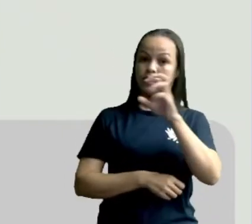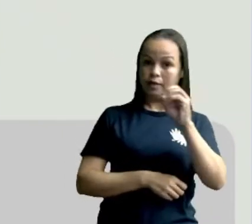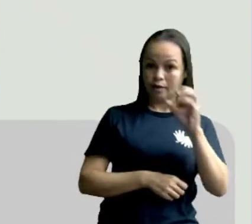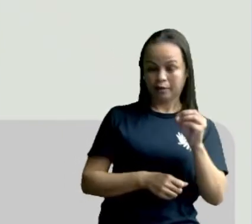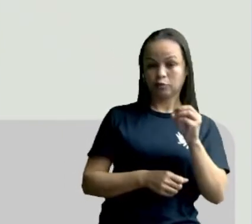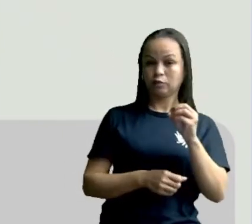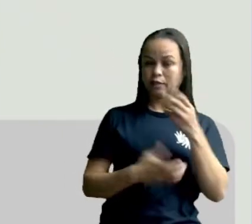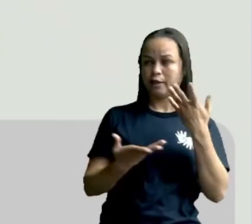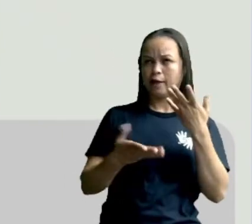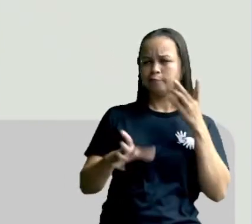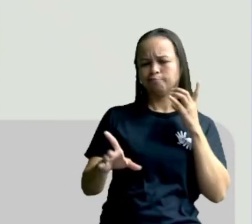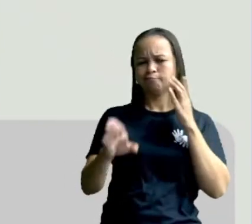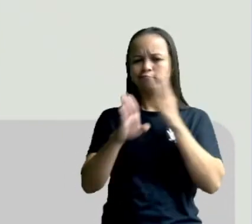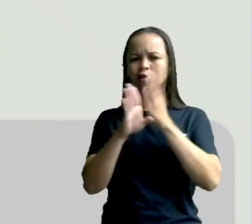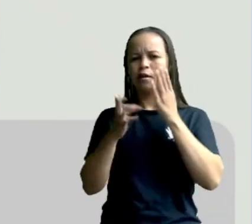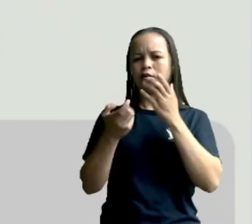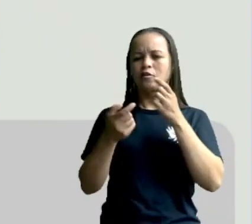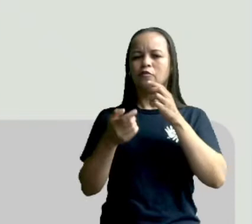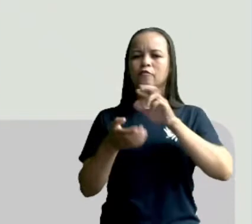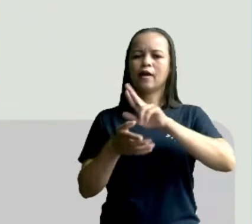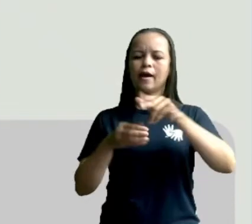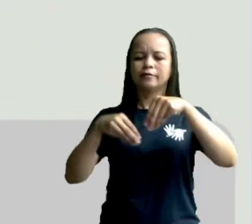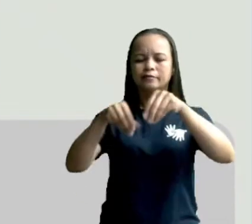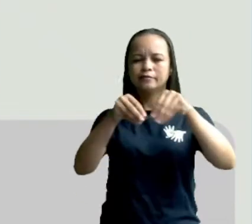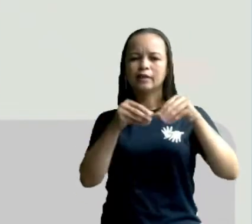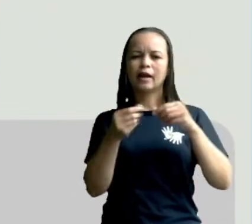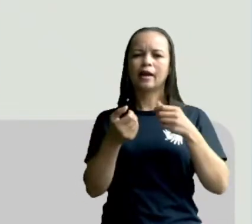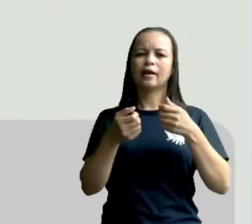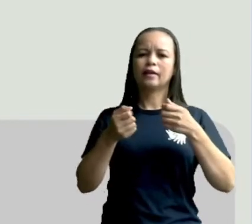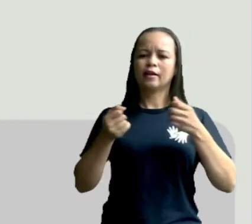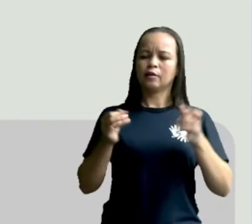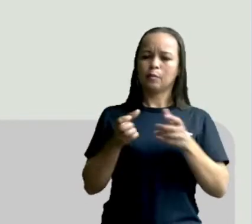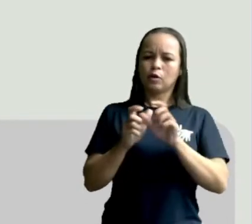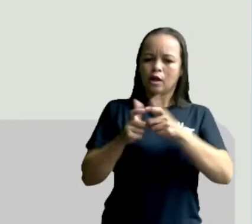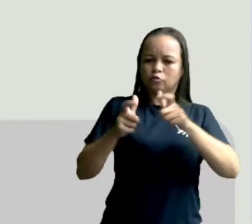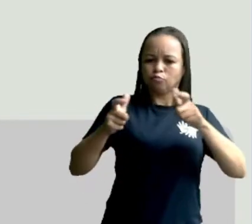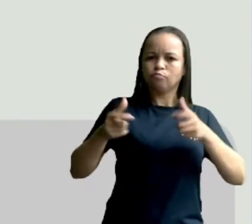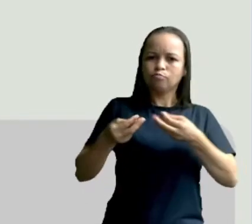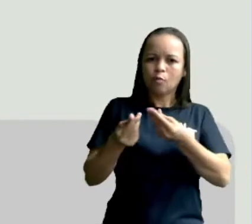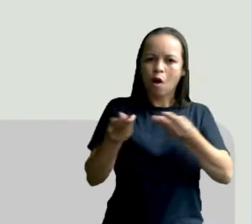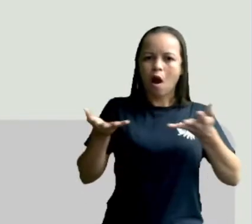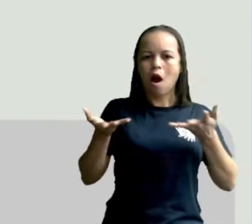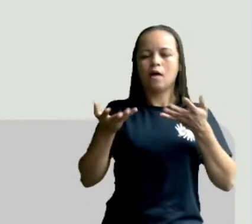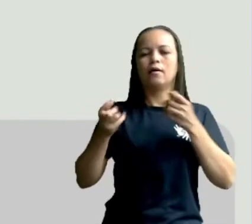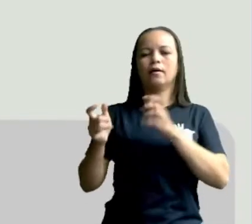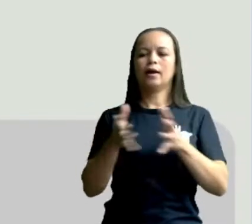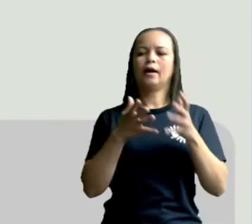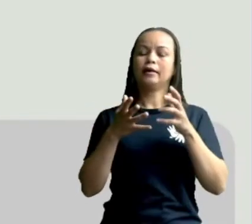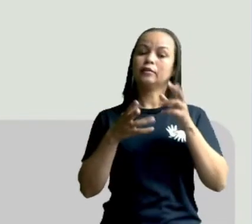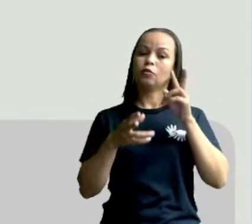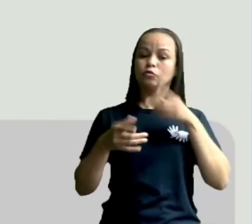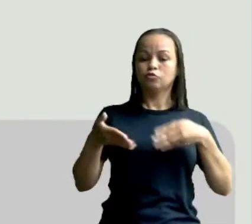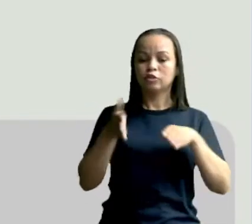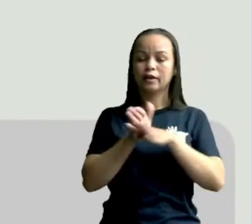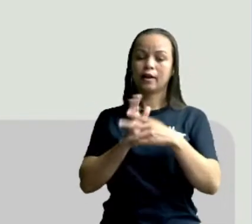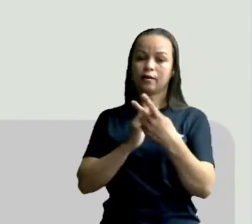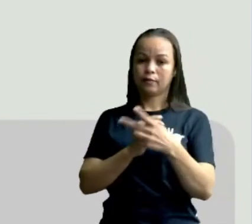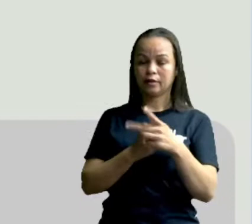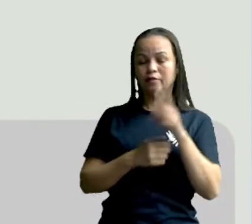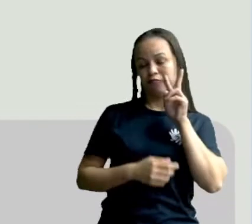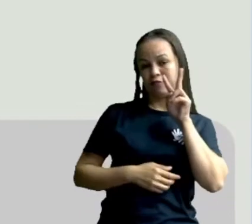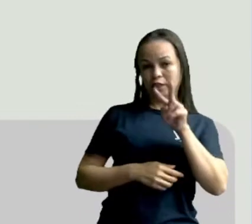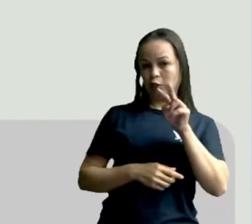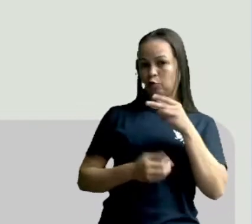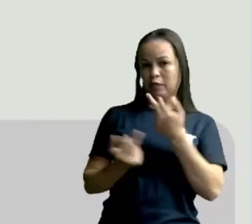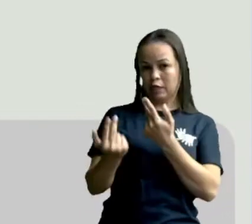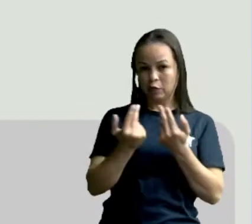terras, terras nunca habitadas, terras que eles poderiam explorar. Mas aí, quando eles chegaram aqui, eles viram que não era bem assim, né?